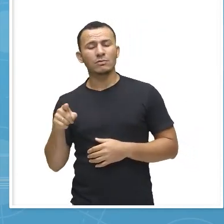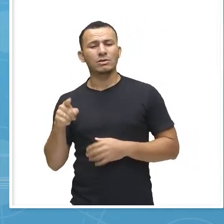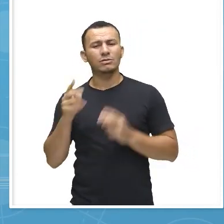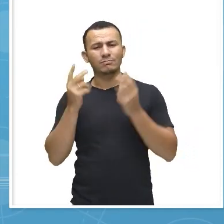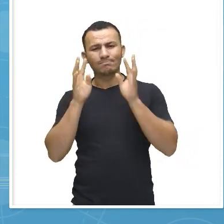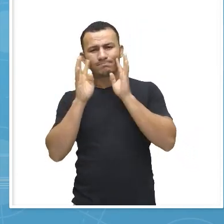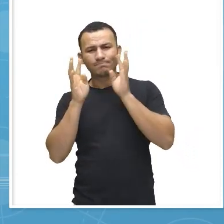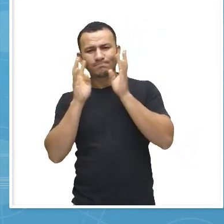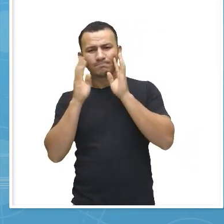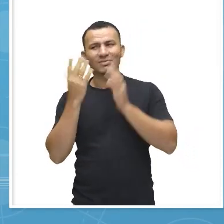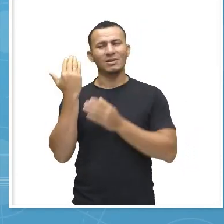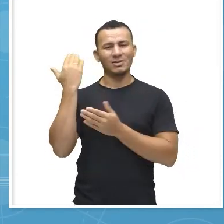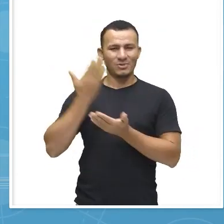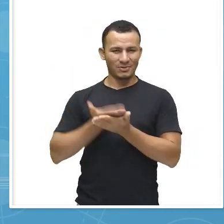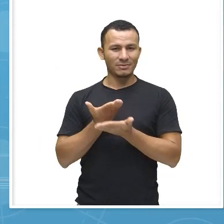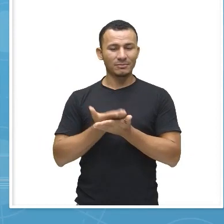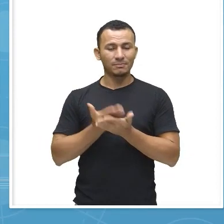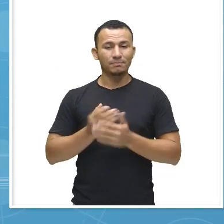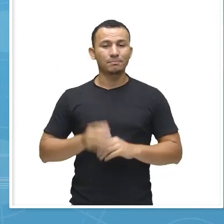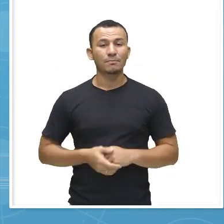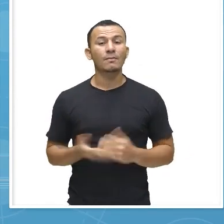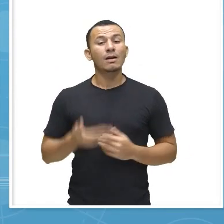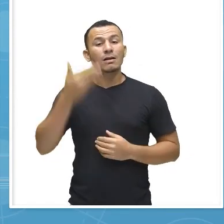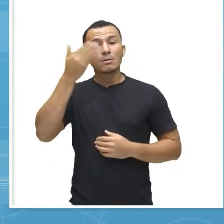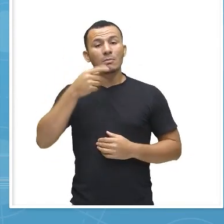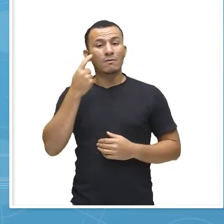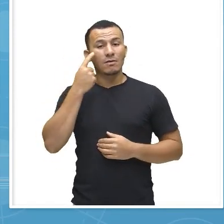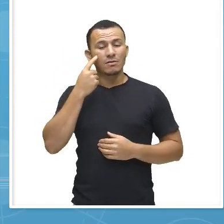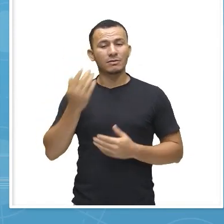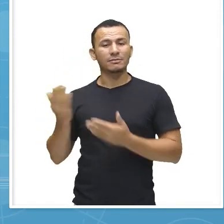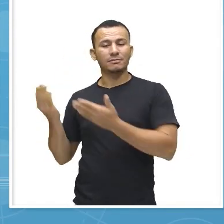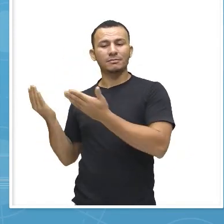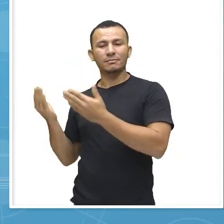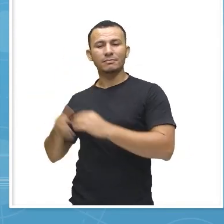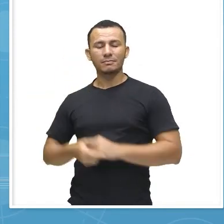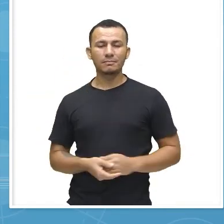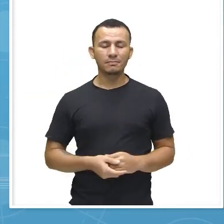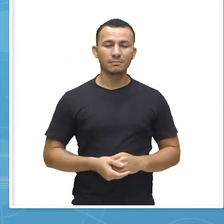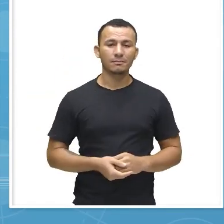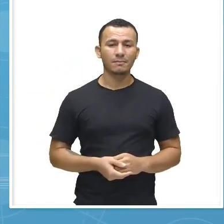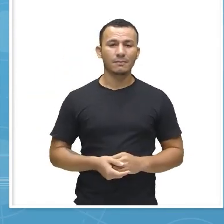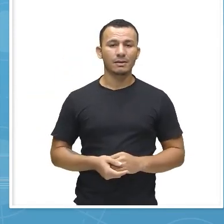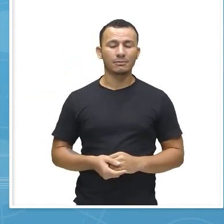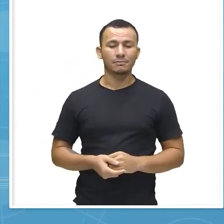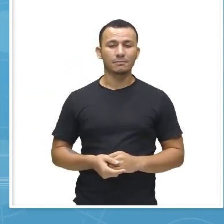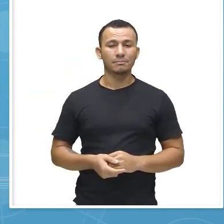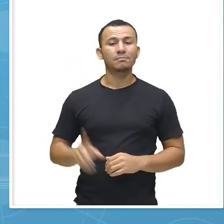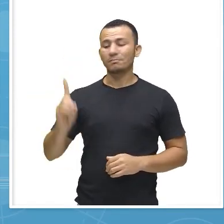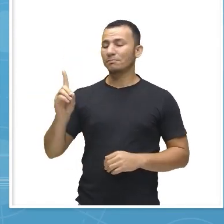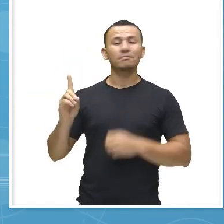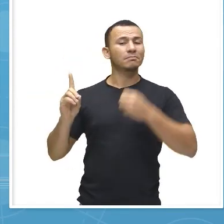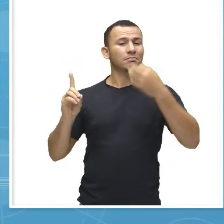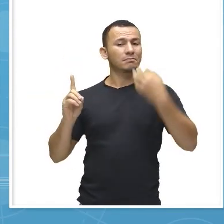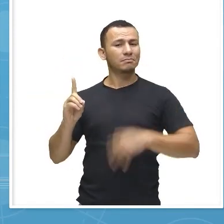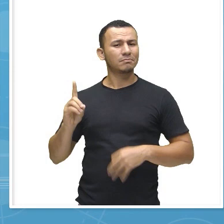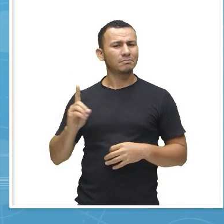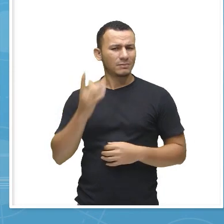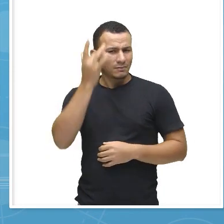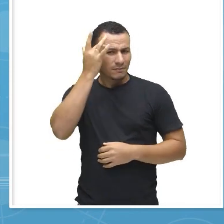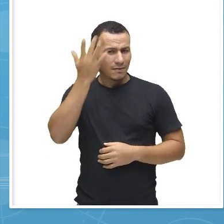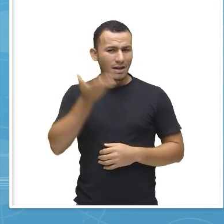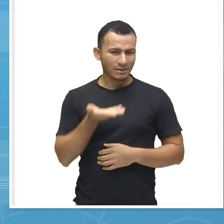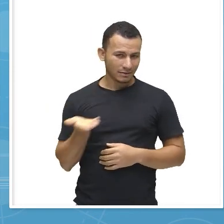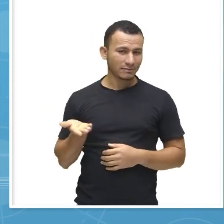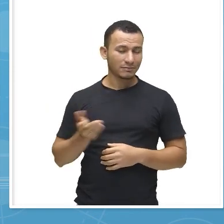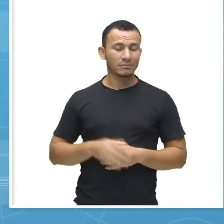prestaram atenção na última aula. Então, vamos lá ao nosso gabarito. Olha aí. A alternativa, a letra D. Essa aí estava bem tranquila, né, gente?